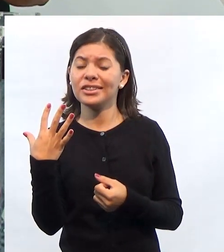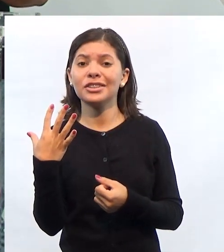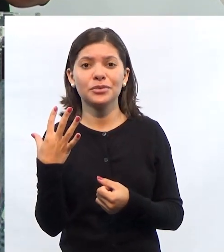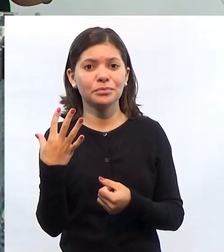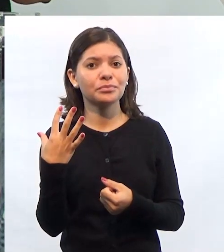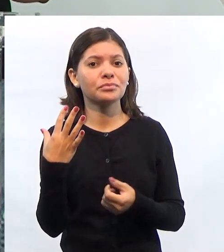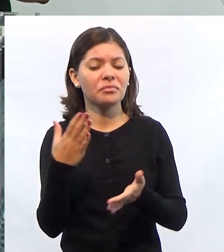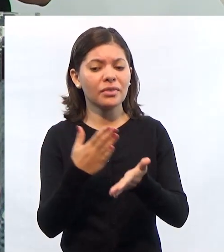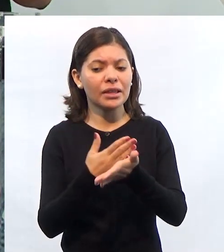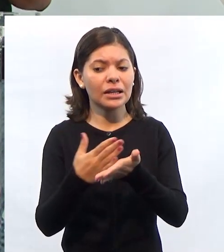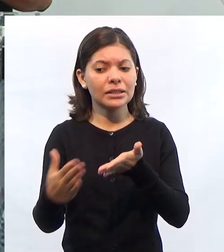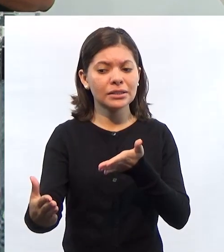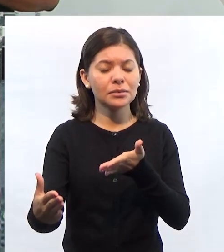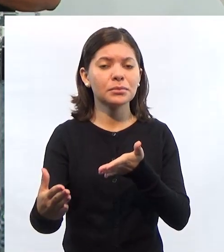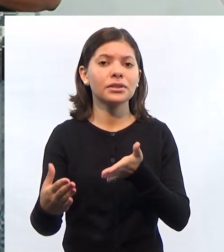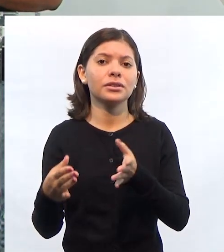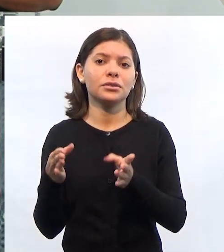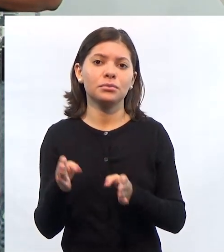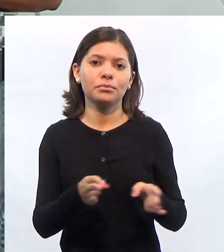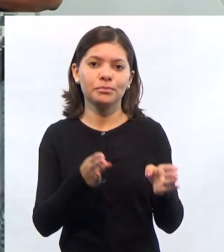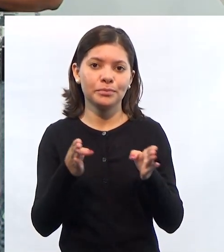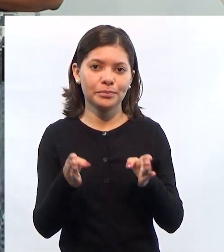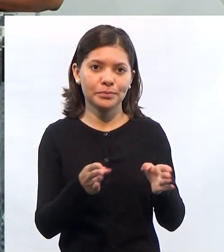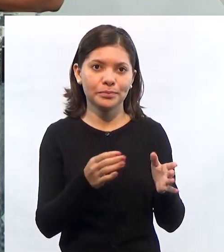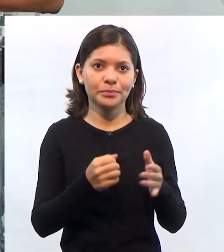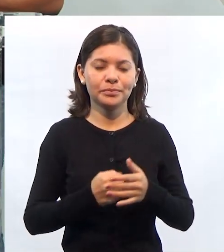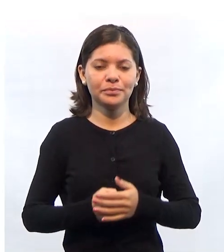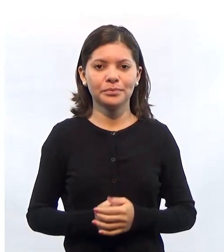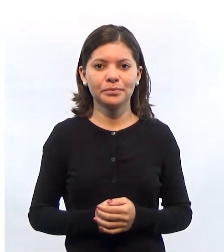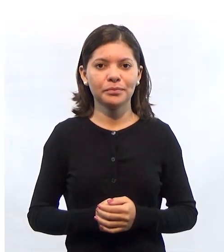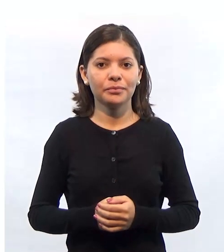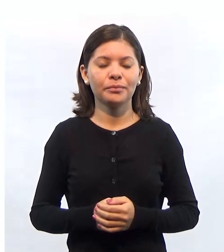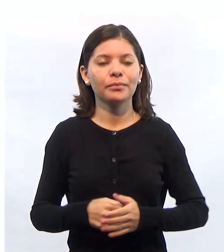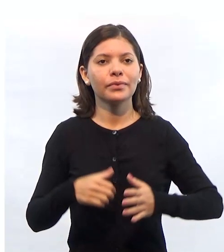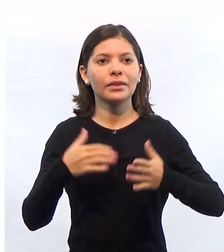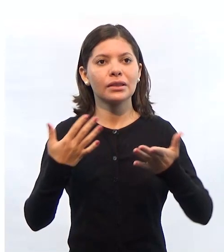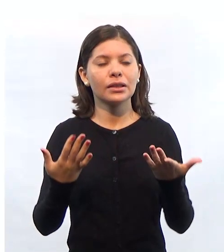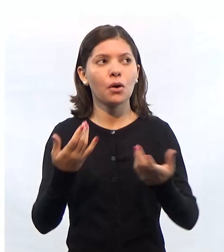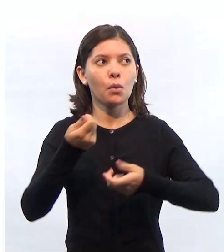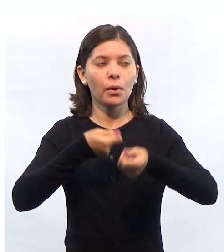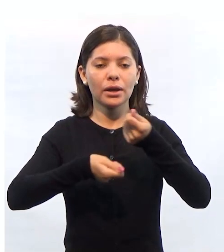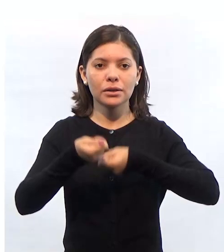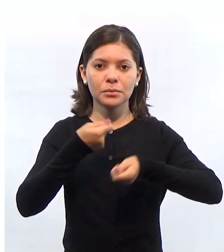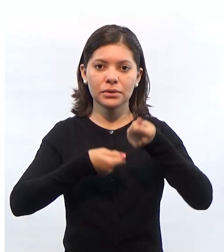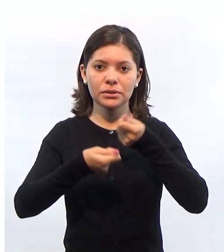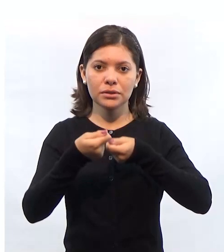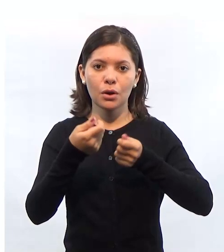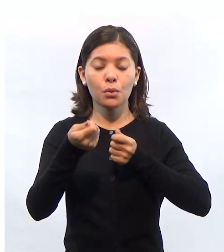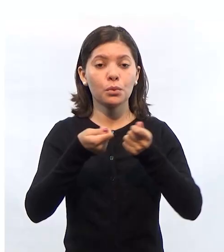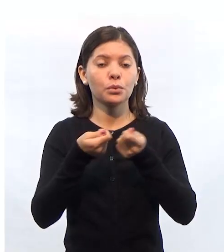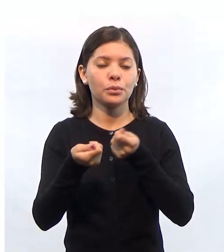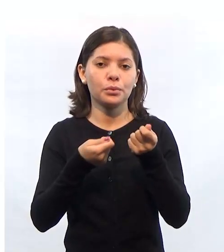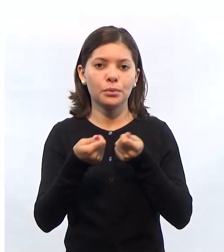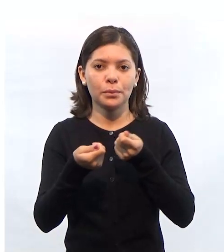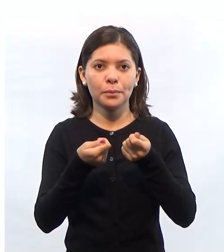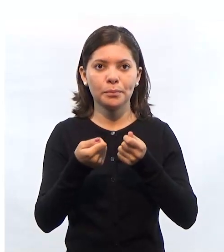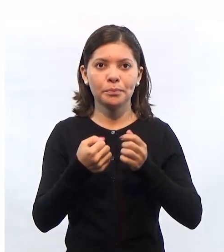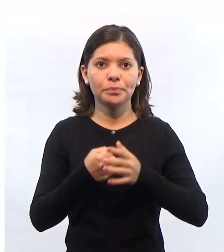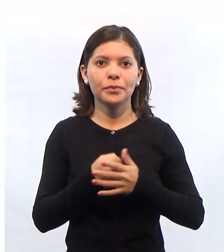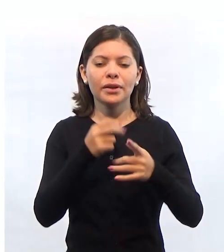algum desperdício na produção então em administração o controle